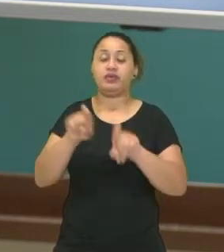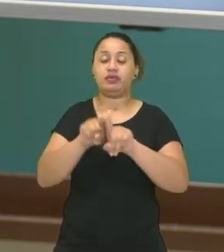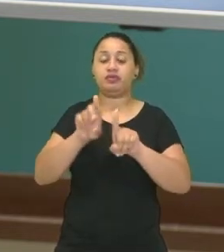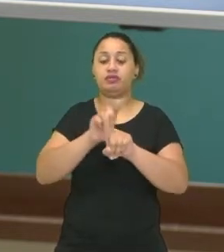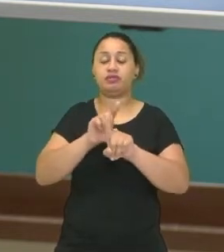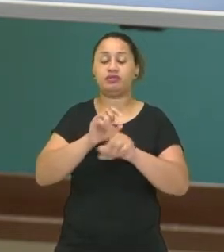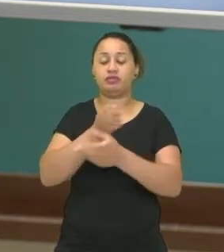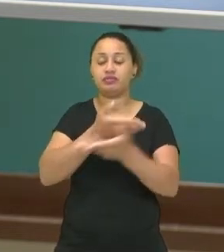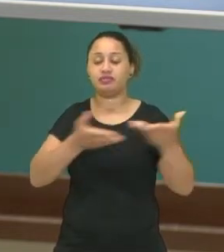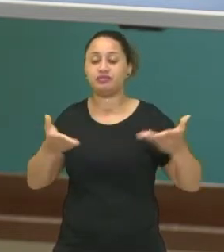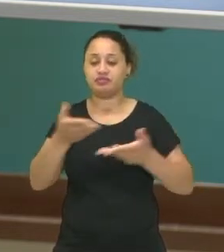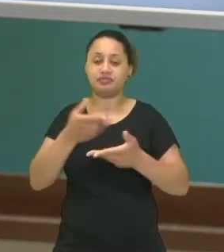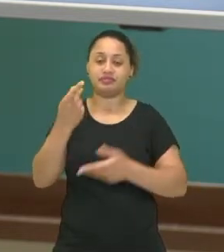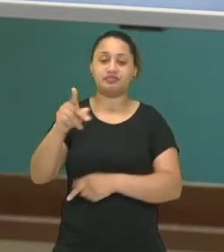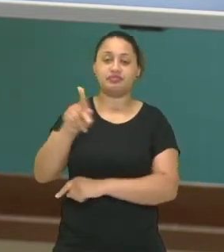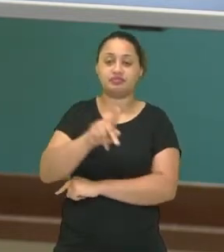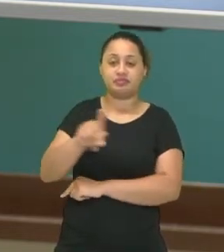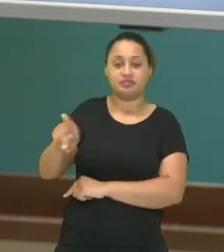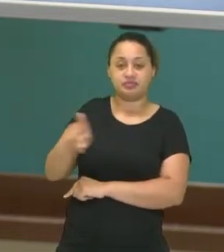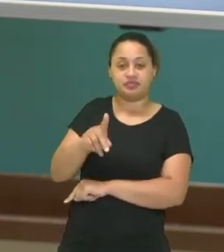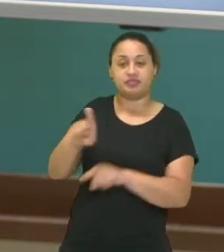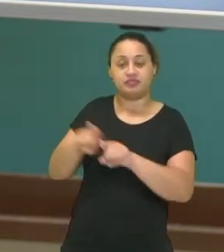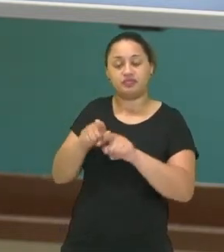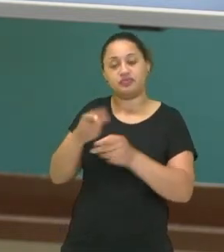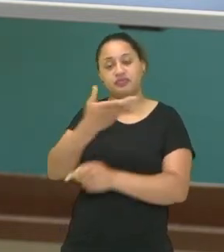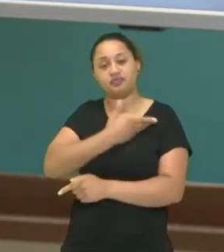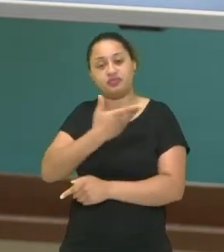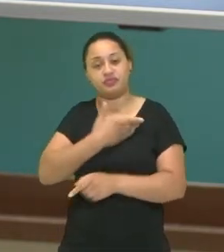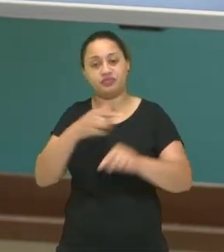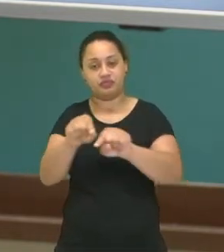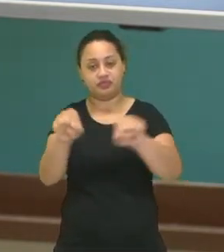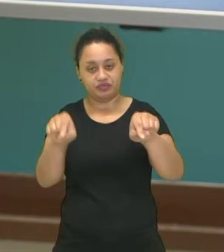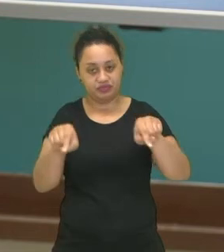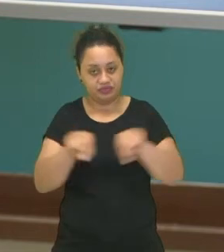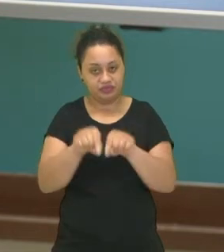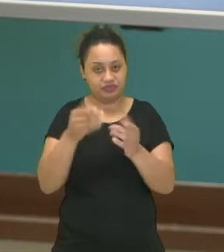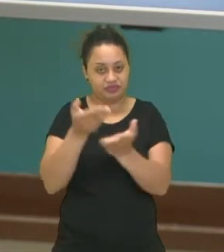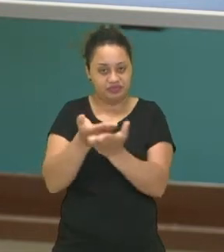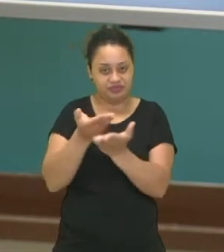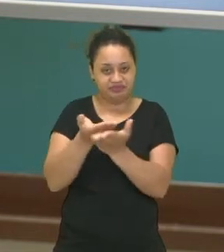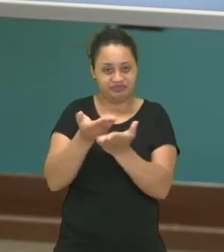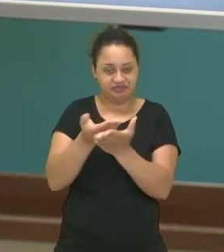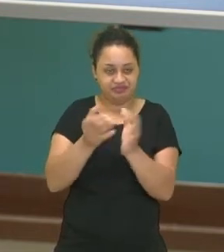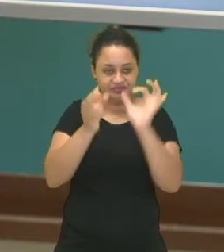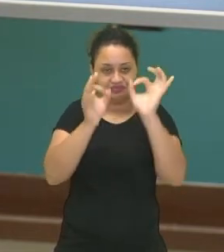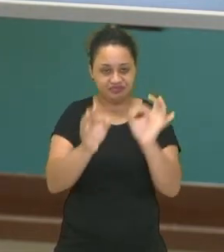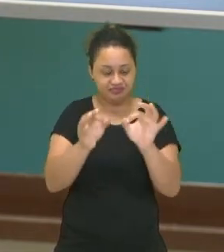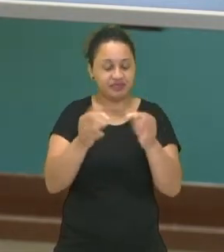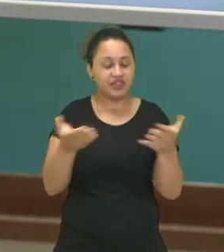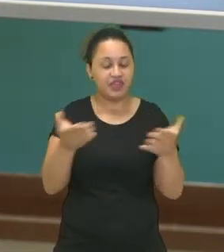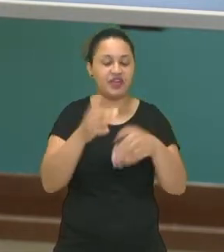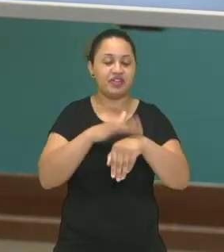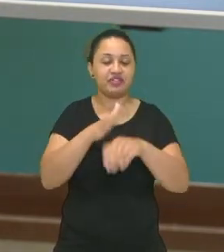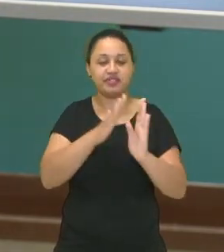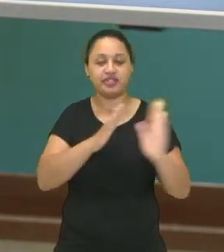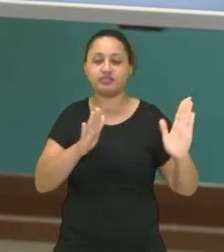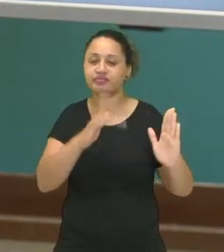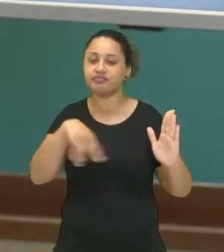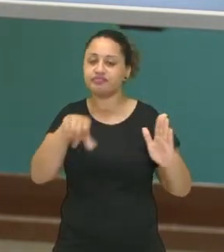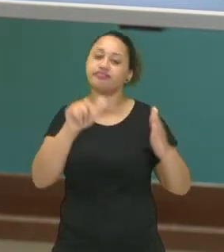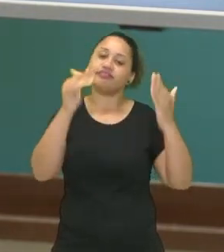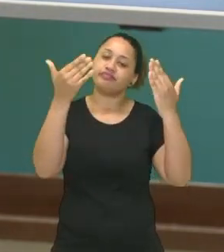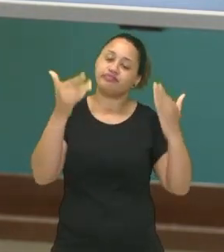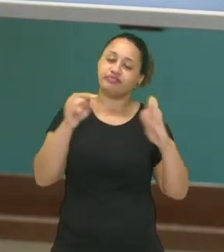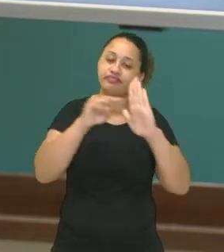socialize com seu professor e colegas durante a aula. A professora vai deixar um tempo para que